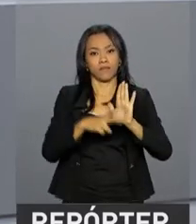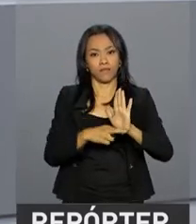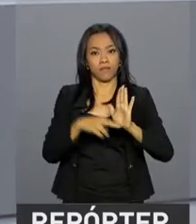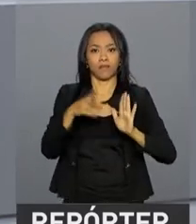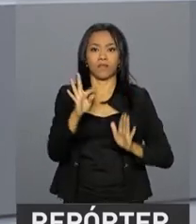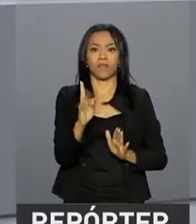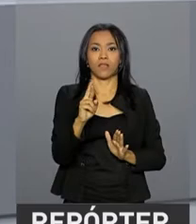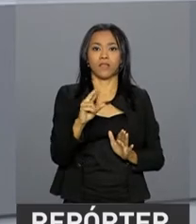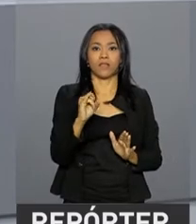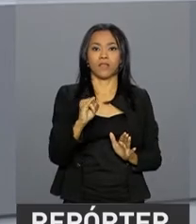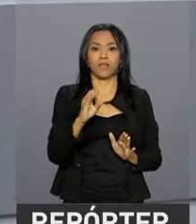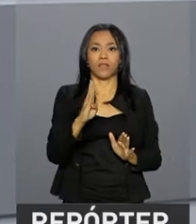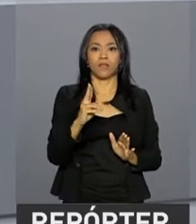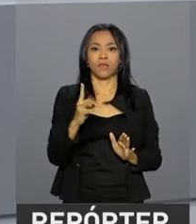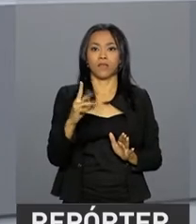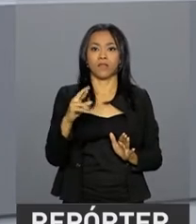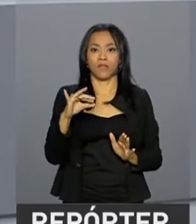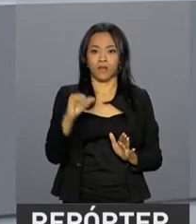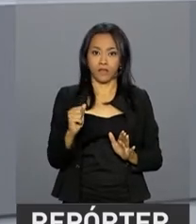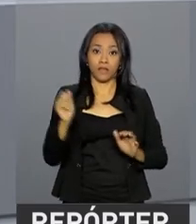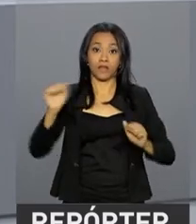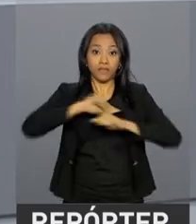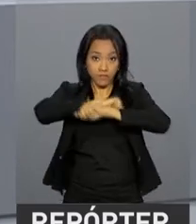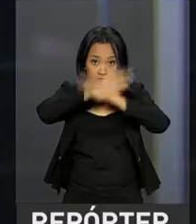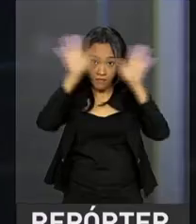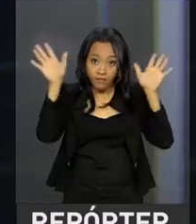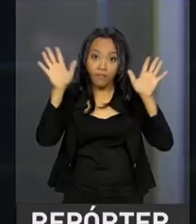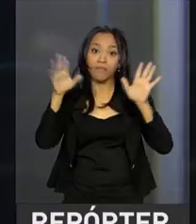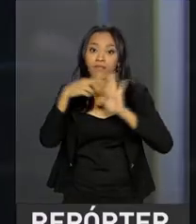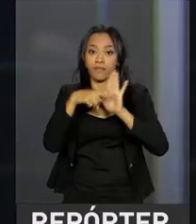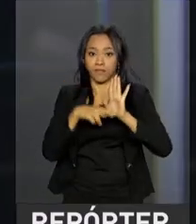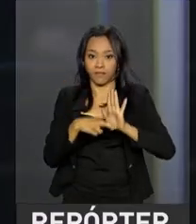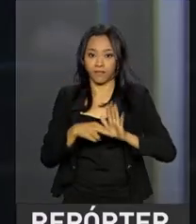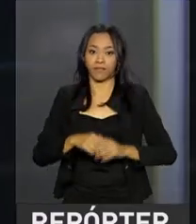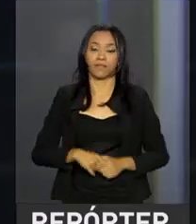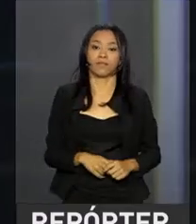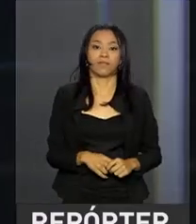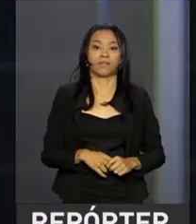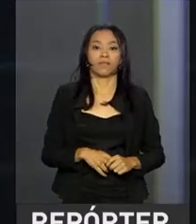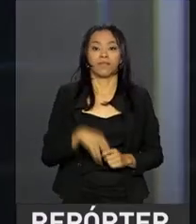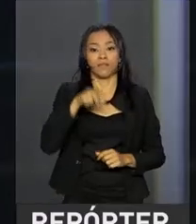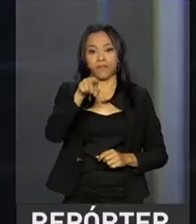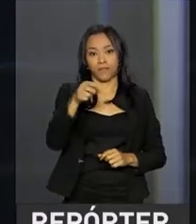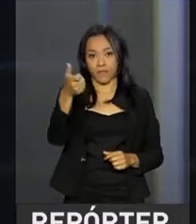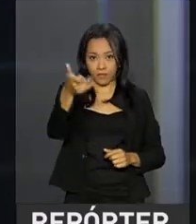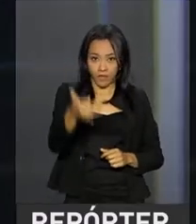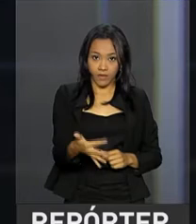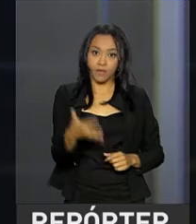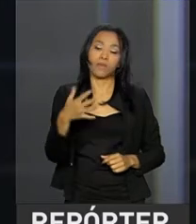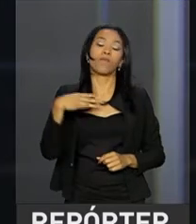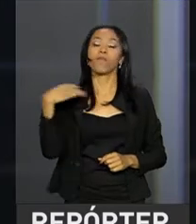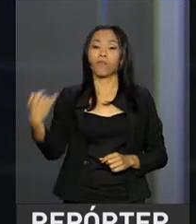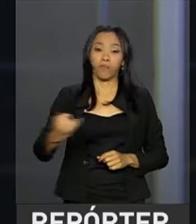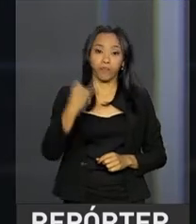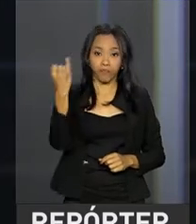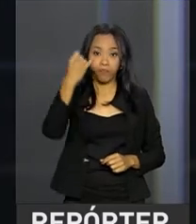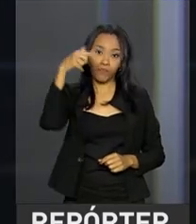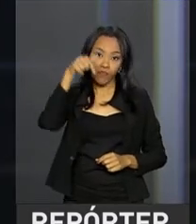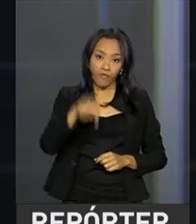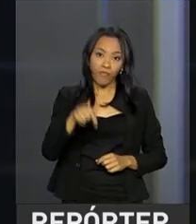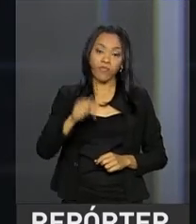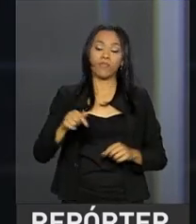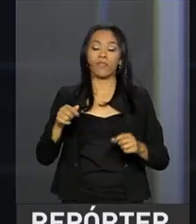mais claras para o empreendedor brasileiro passo importante também para essa sessão